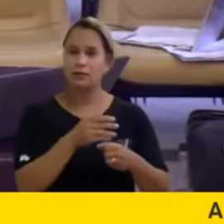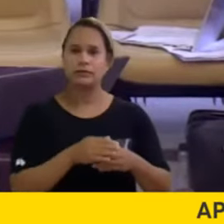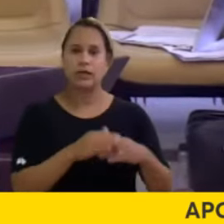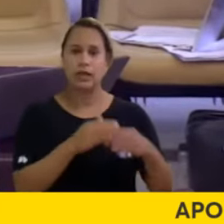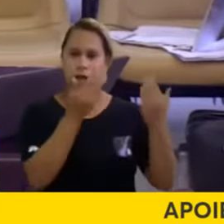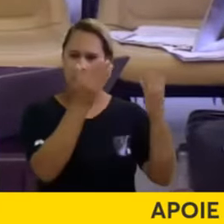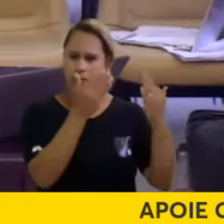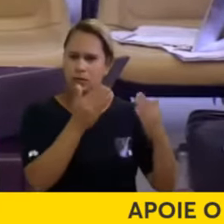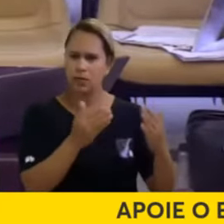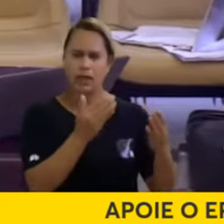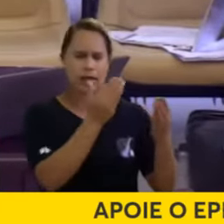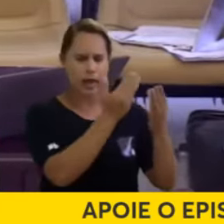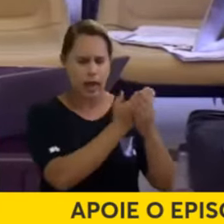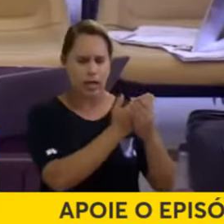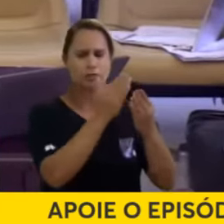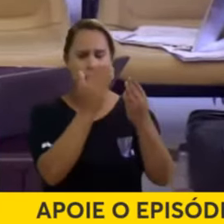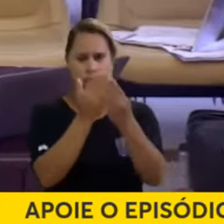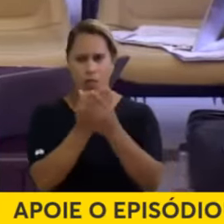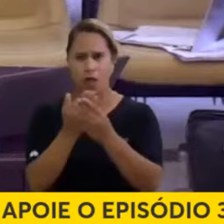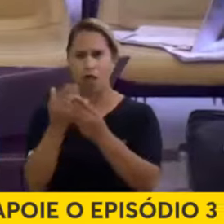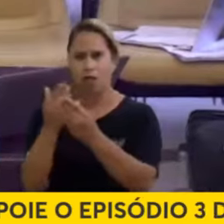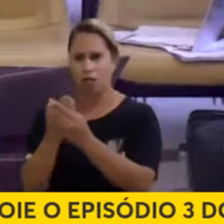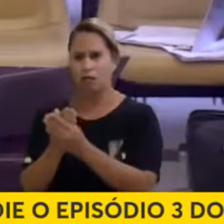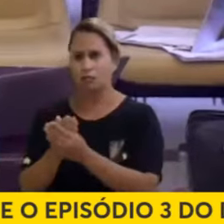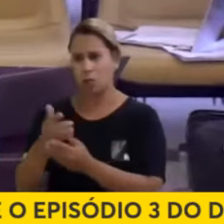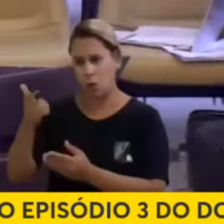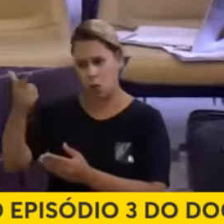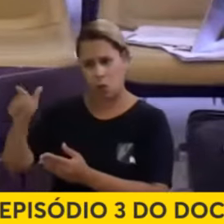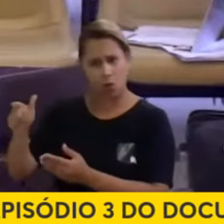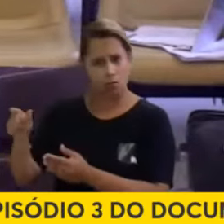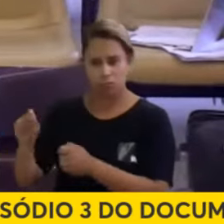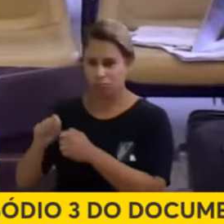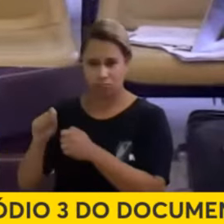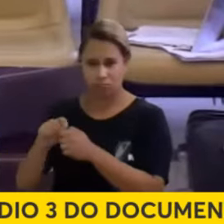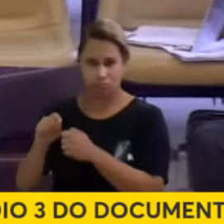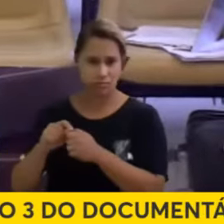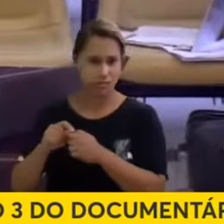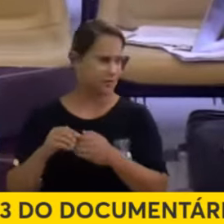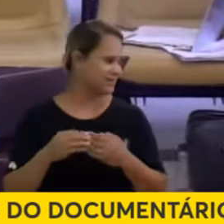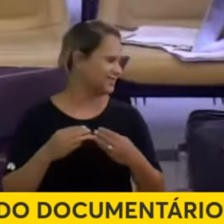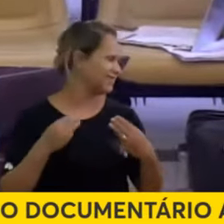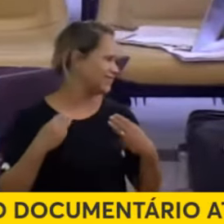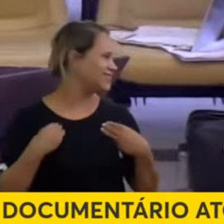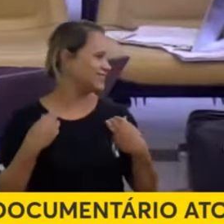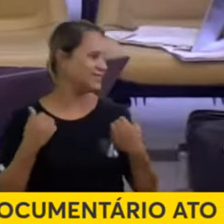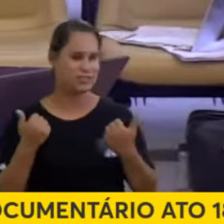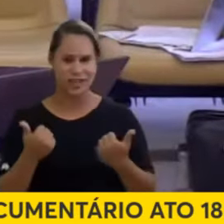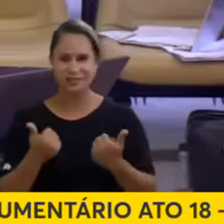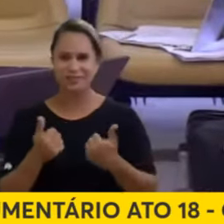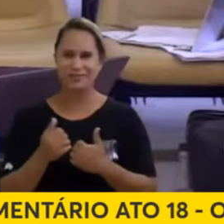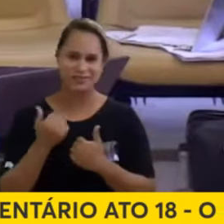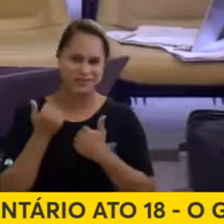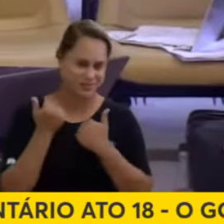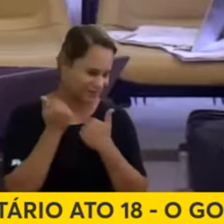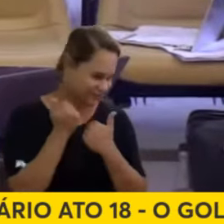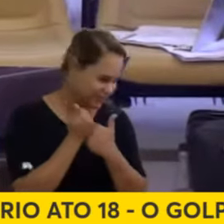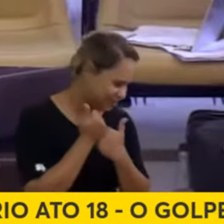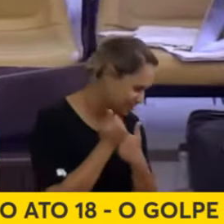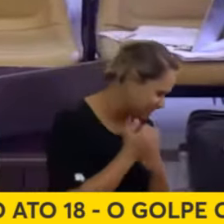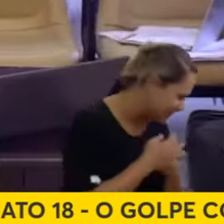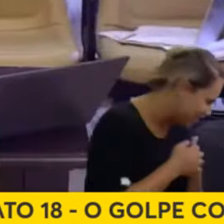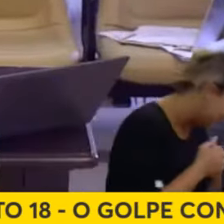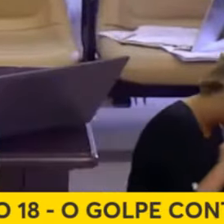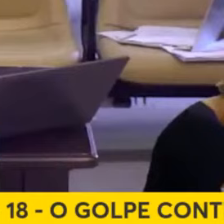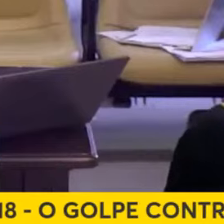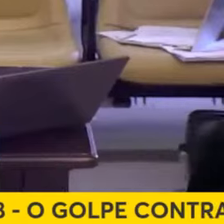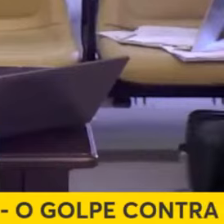iniciais não fizeram nós tivemos que fazer o trabalho que eles não fizeram ministério público e nós mas enfim dos 2 milhões Que concluiu